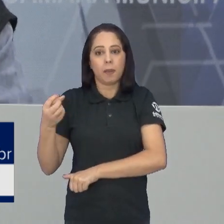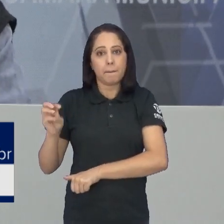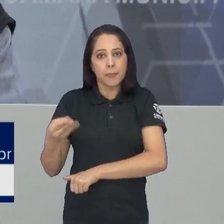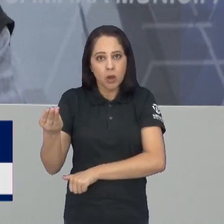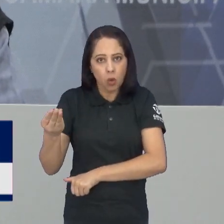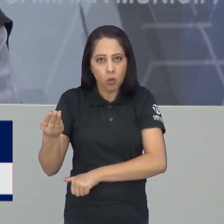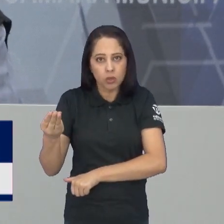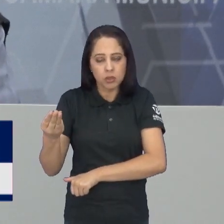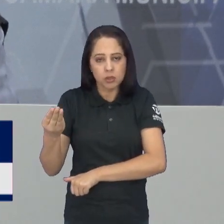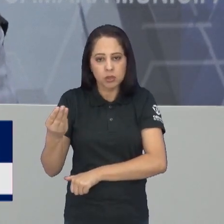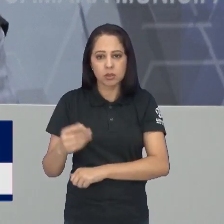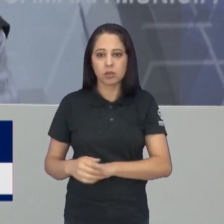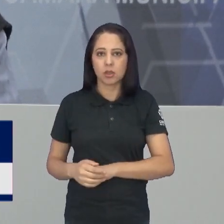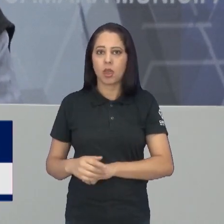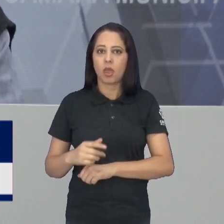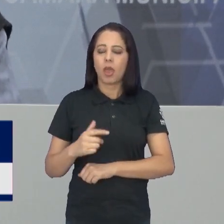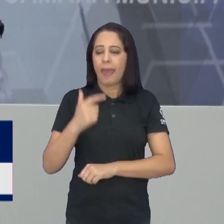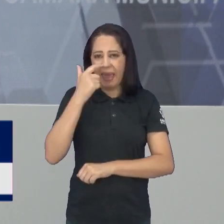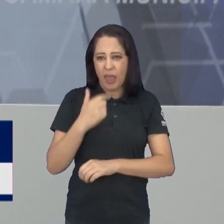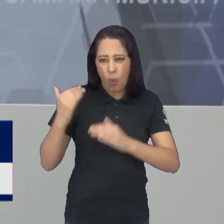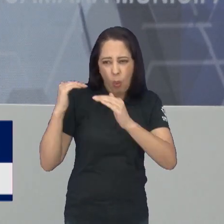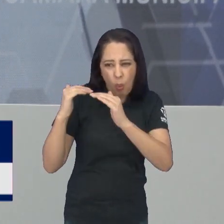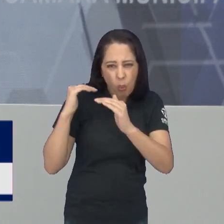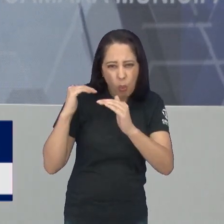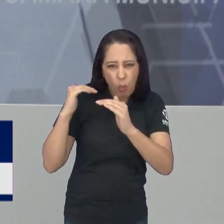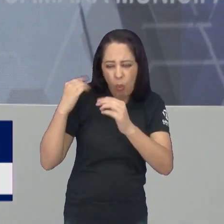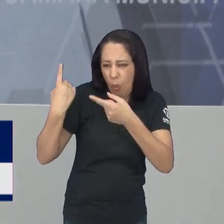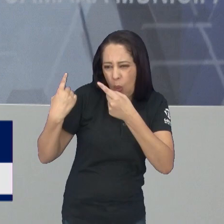Eu, inclusive, apoio.